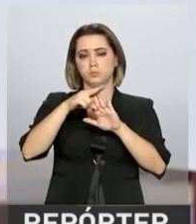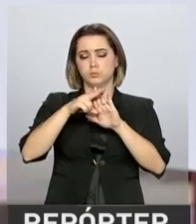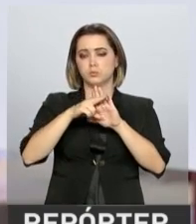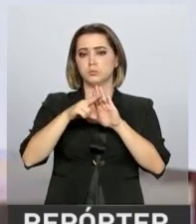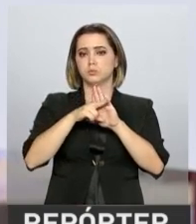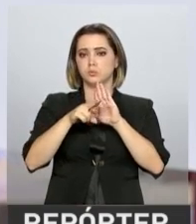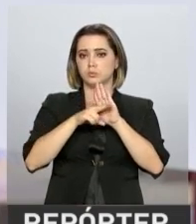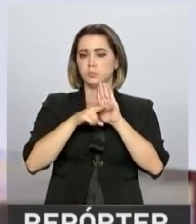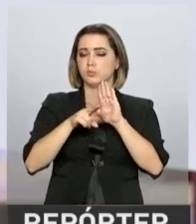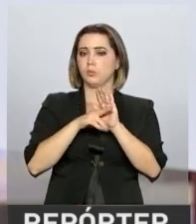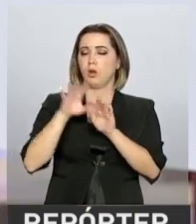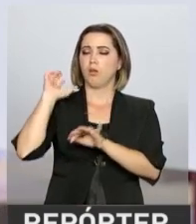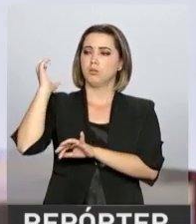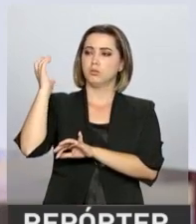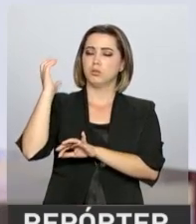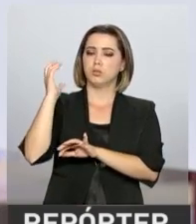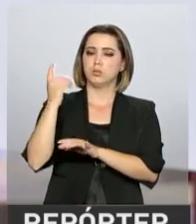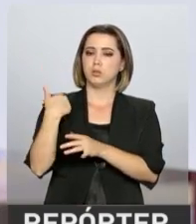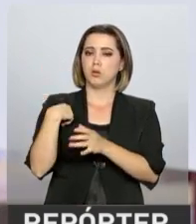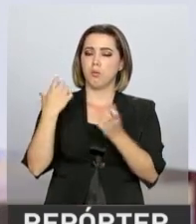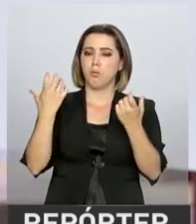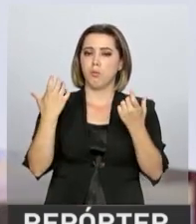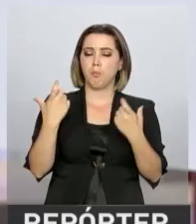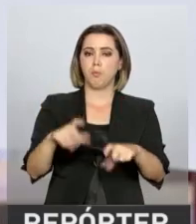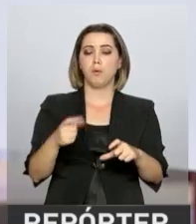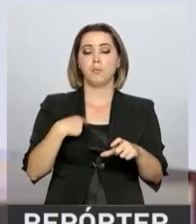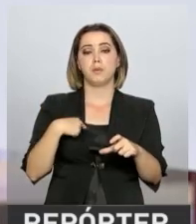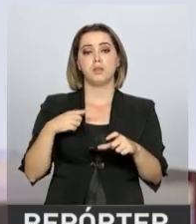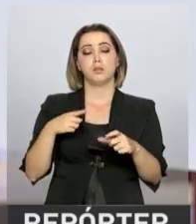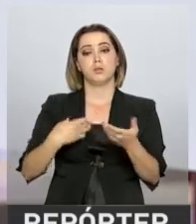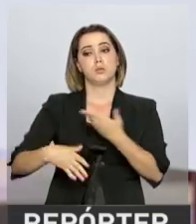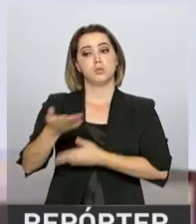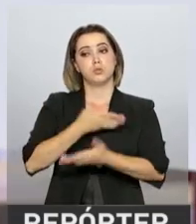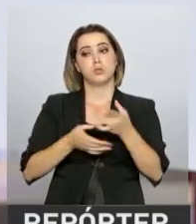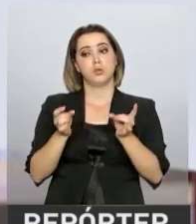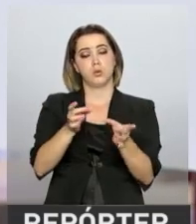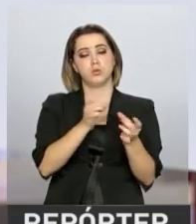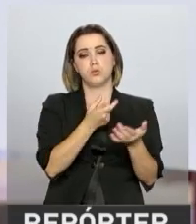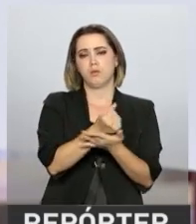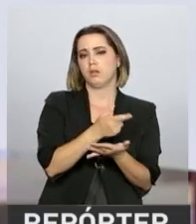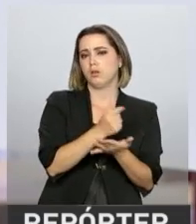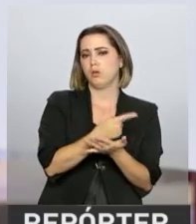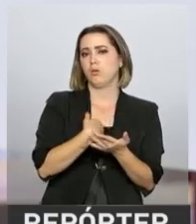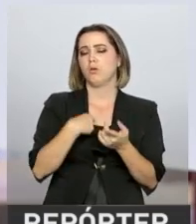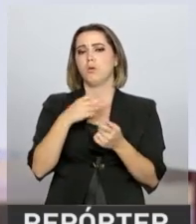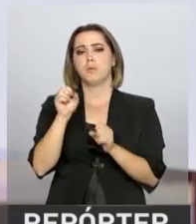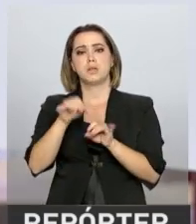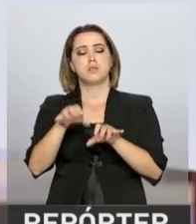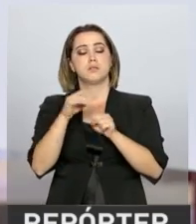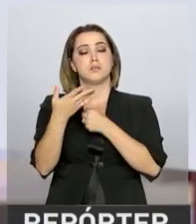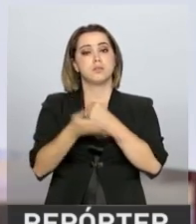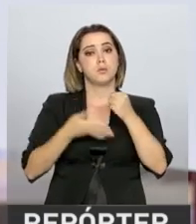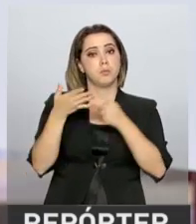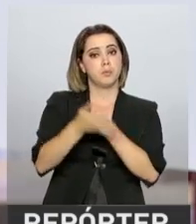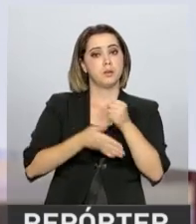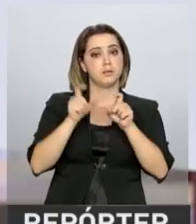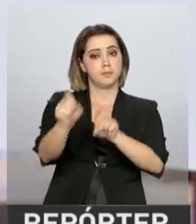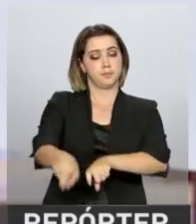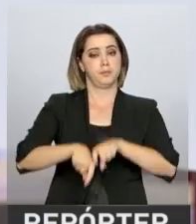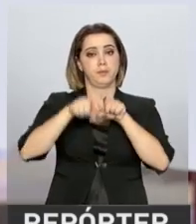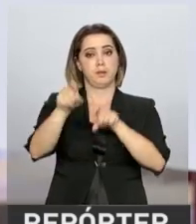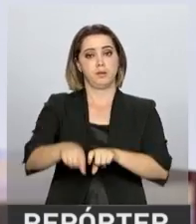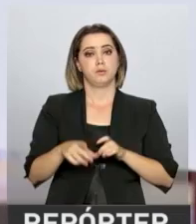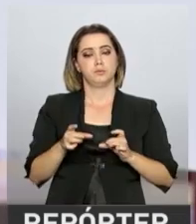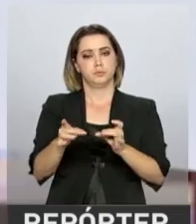áreas de ambiente de negócios Educação Básica agronegócio desburocratização E